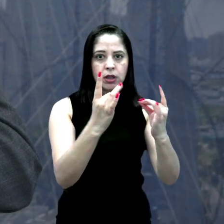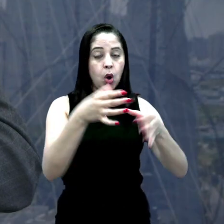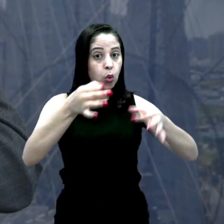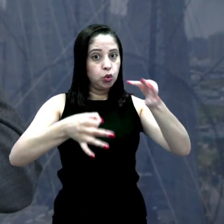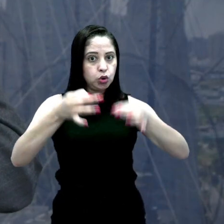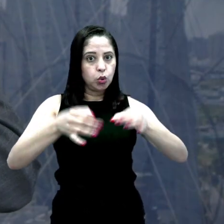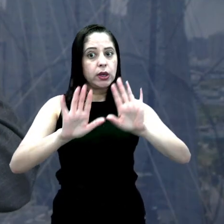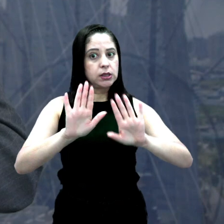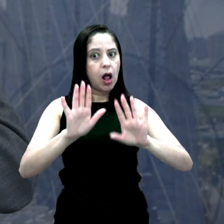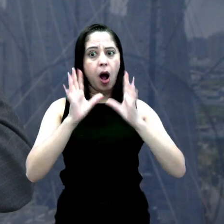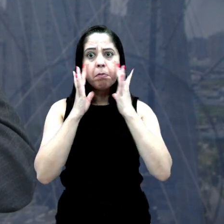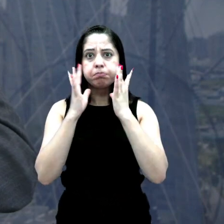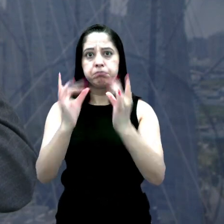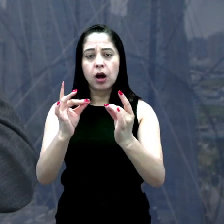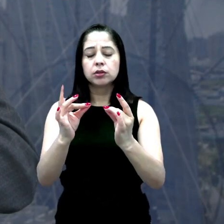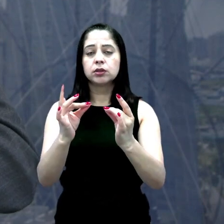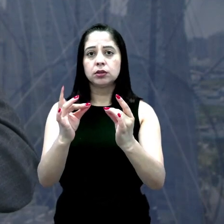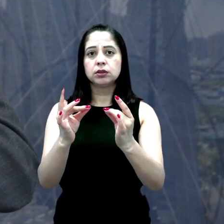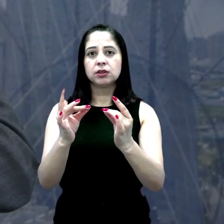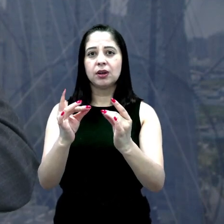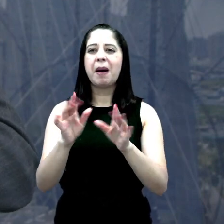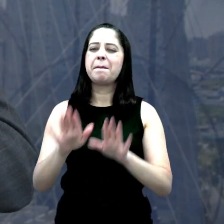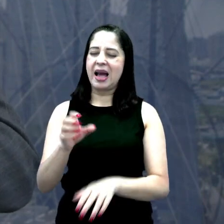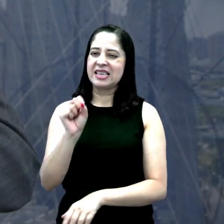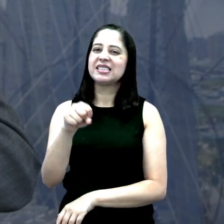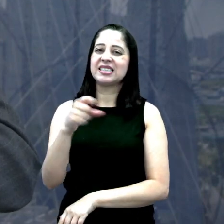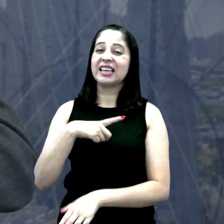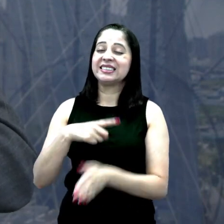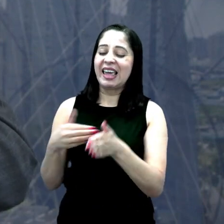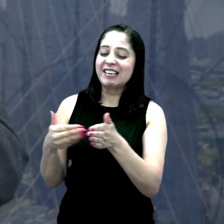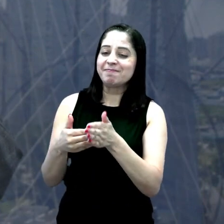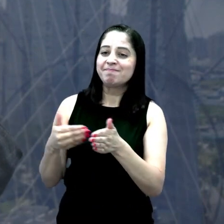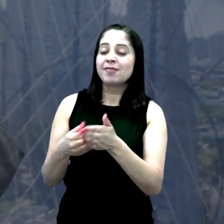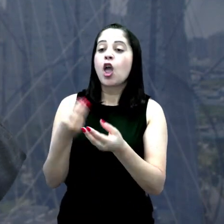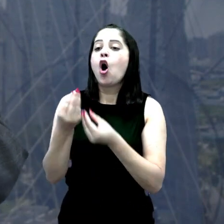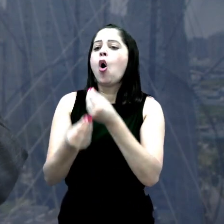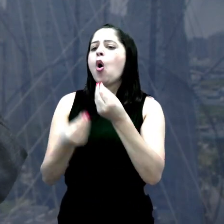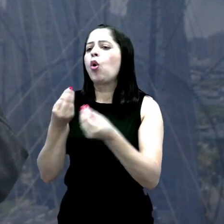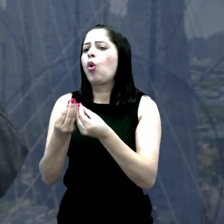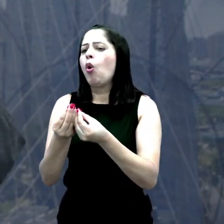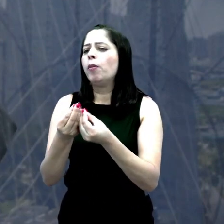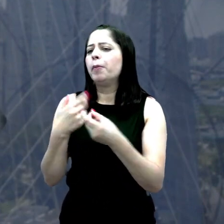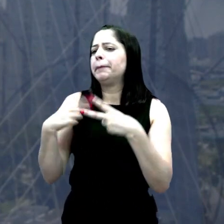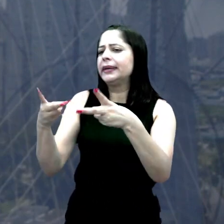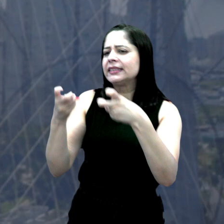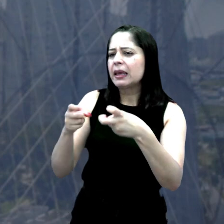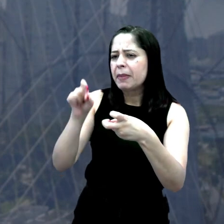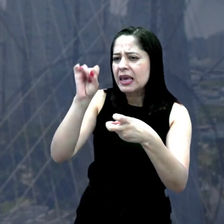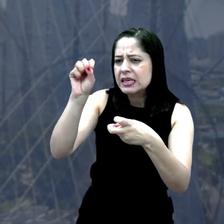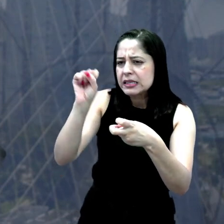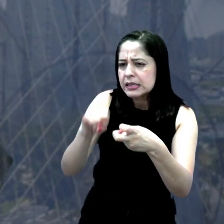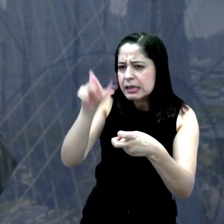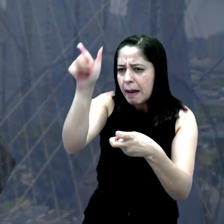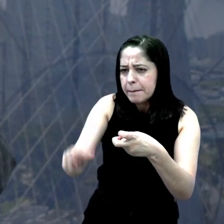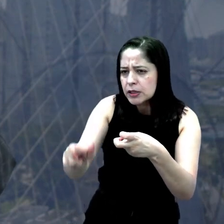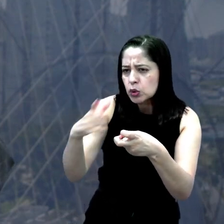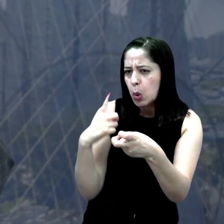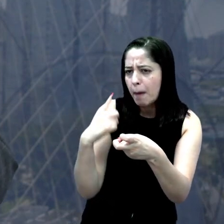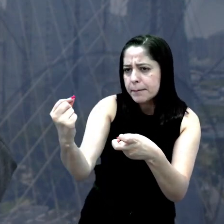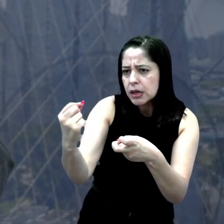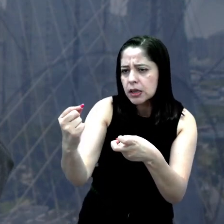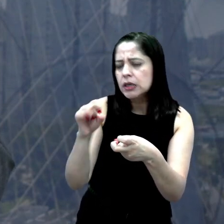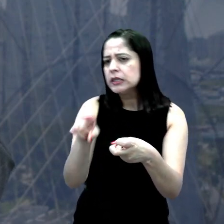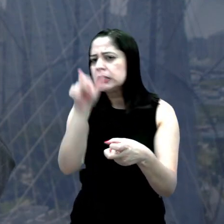pega que veio do Oriente. Ele escreve por símbolo. Então, até ele entender que aquele símbolo precisa ter uma pessoa de